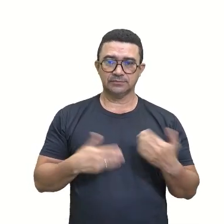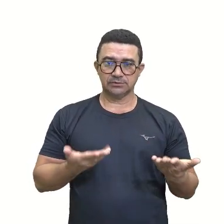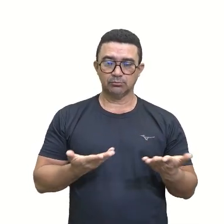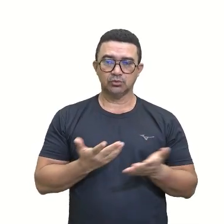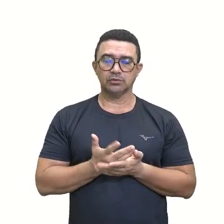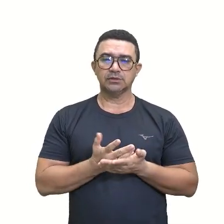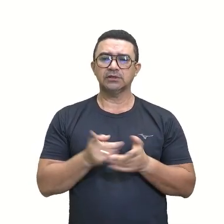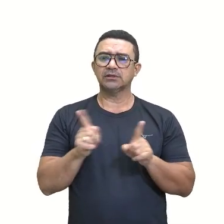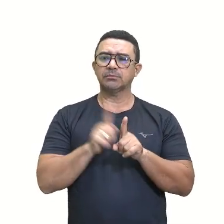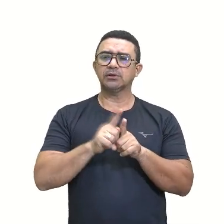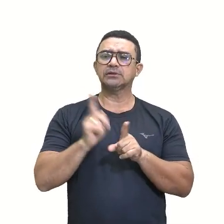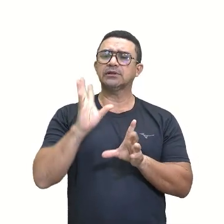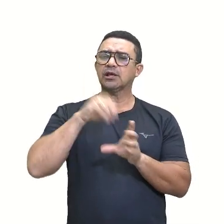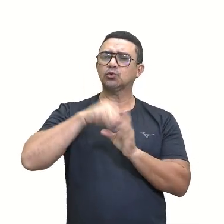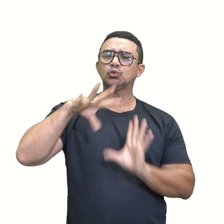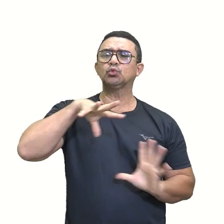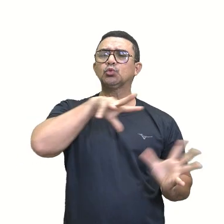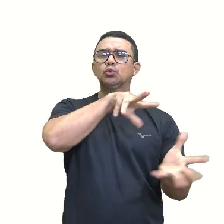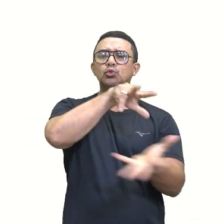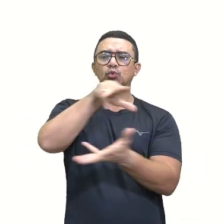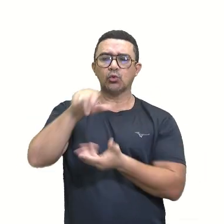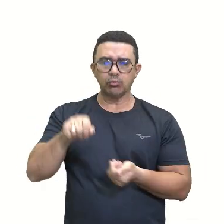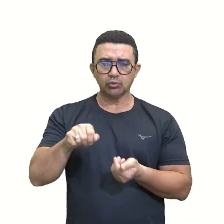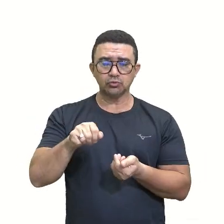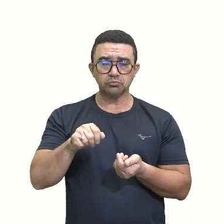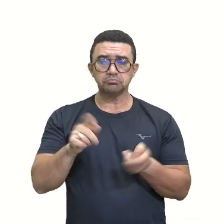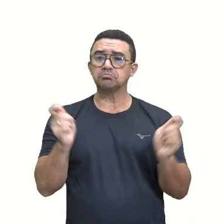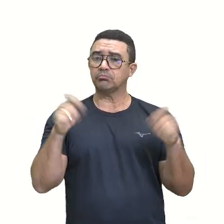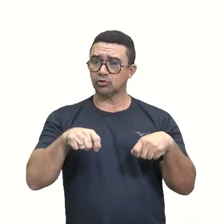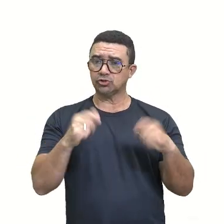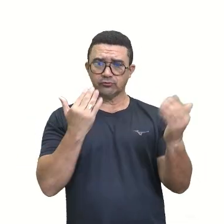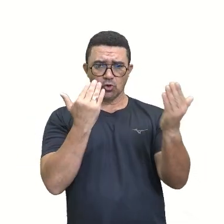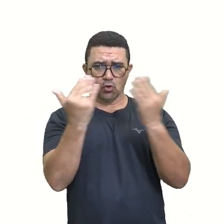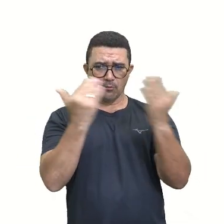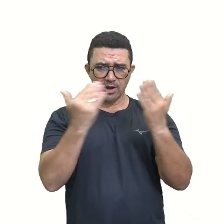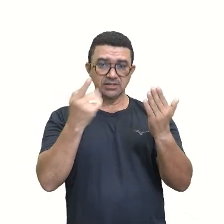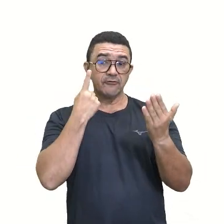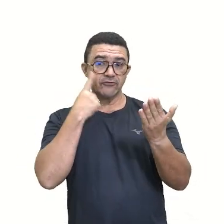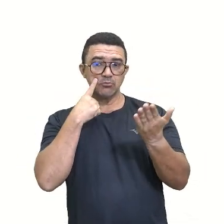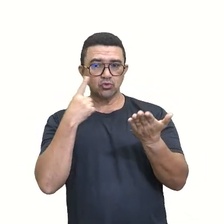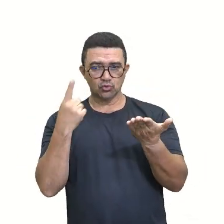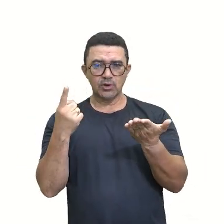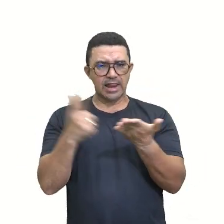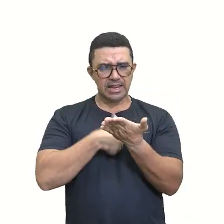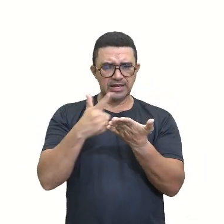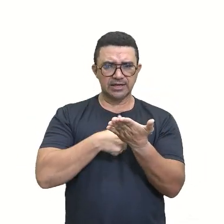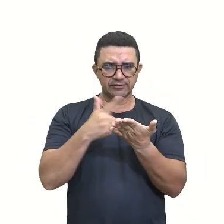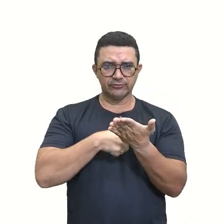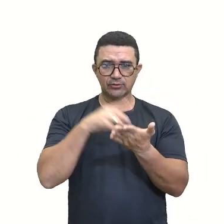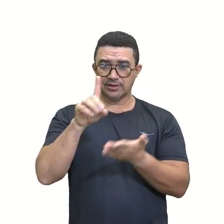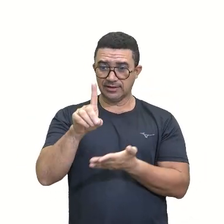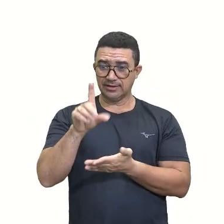no mundo inteiro. Nós vamos fazer uma comparação que nós vimos no livro de Dante.